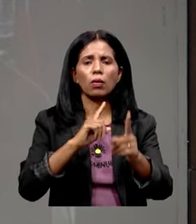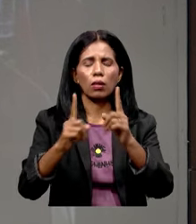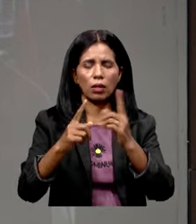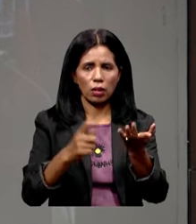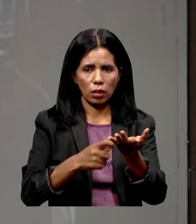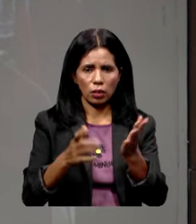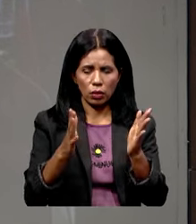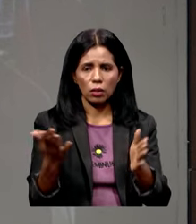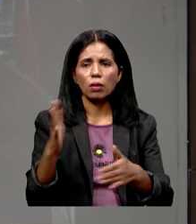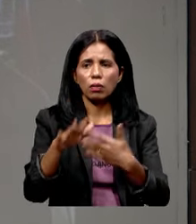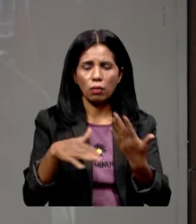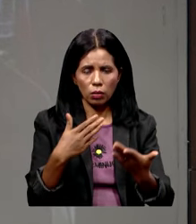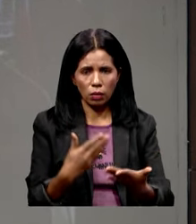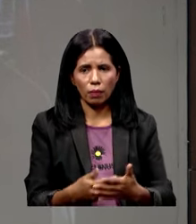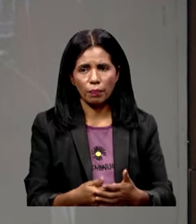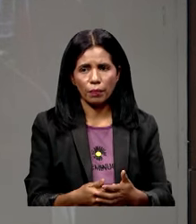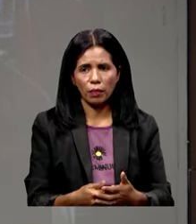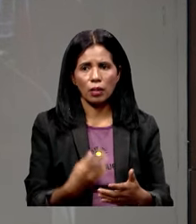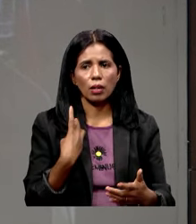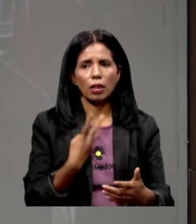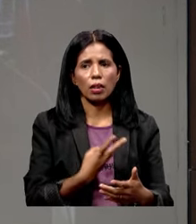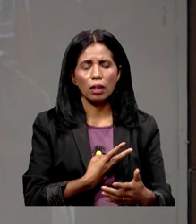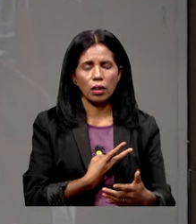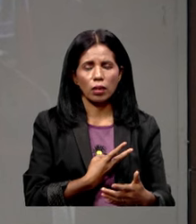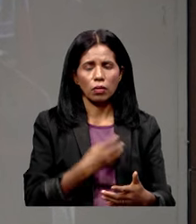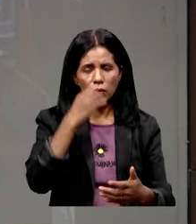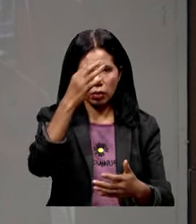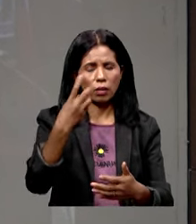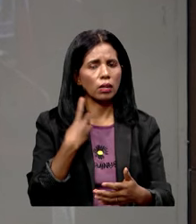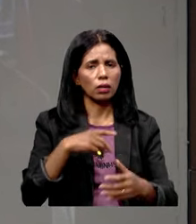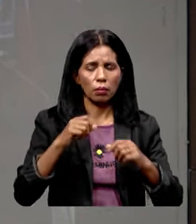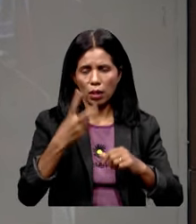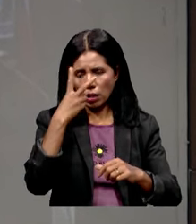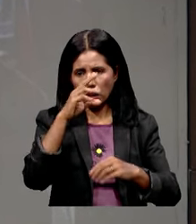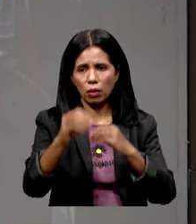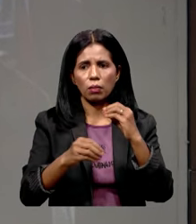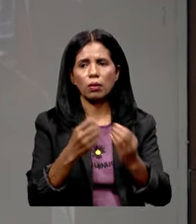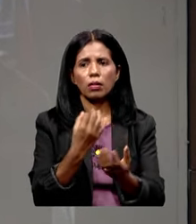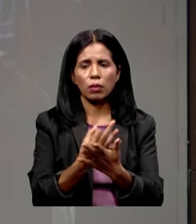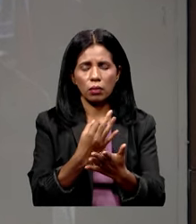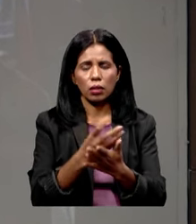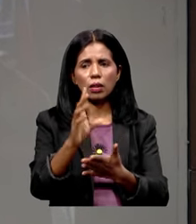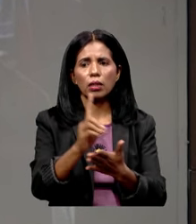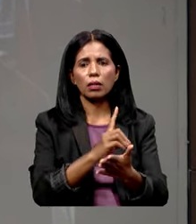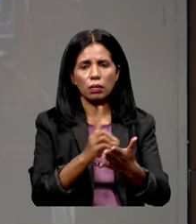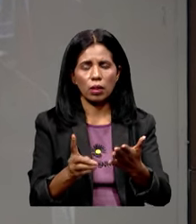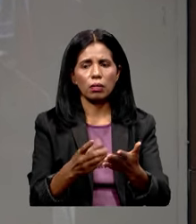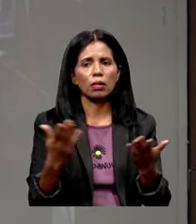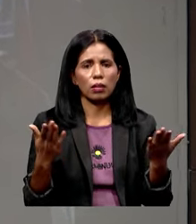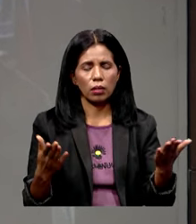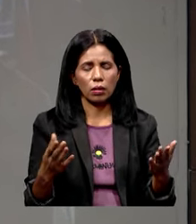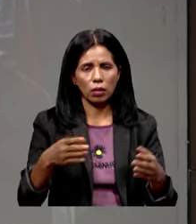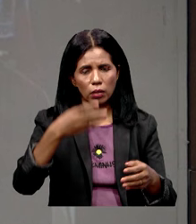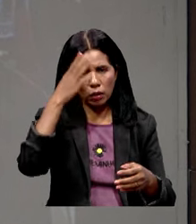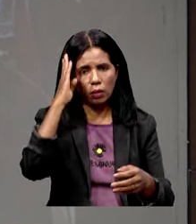sira. Tama se it se nune ital aba beru ita se label kontrola diang kata kosa ne diskriminasaun ne hang item ira nebe, senyora presiden te